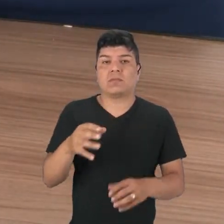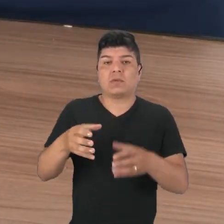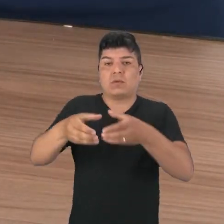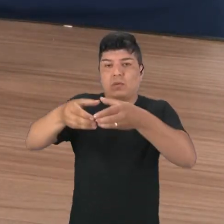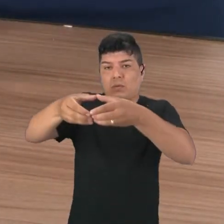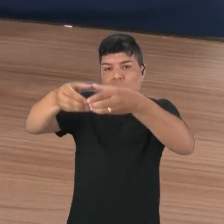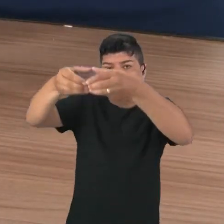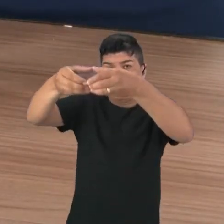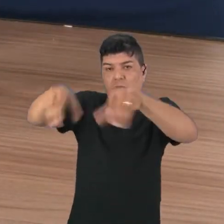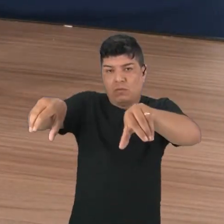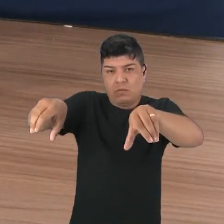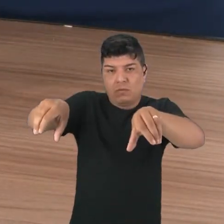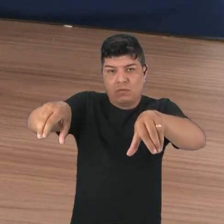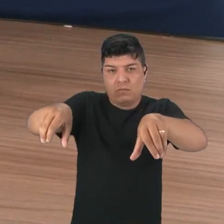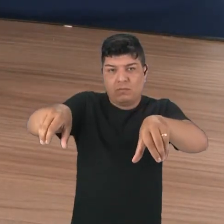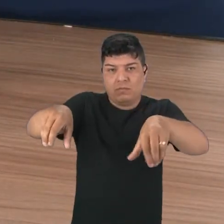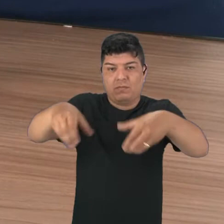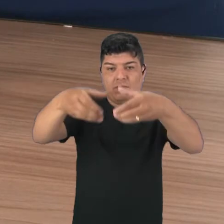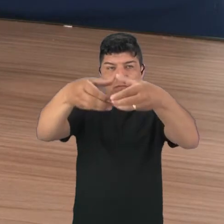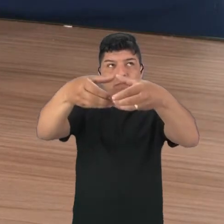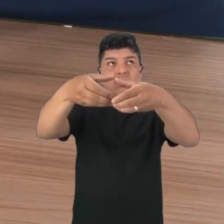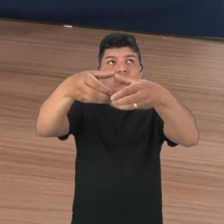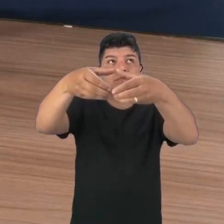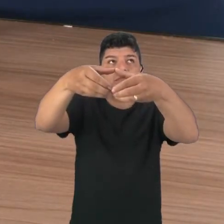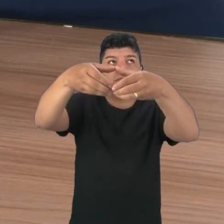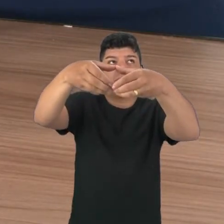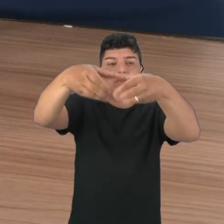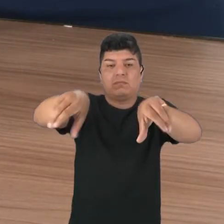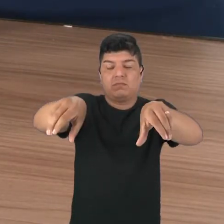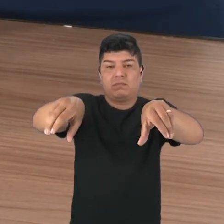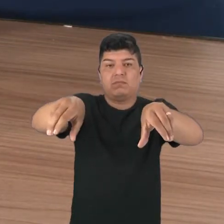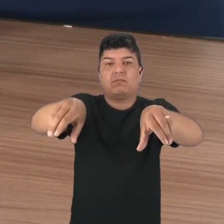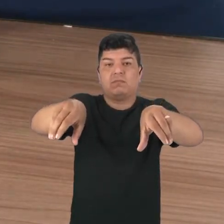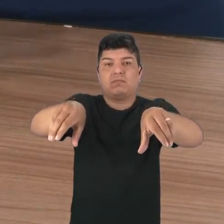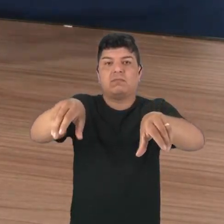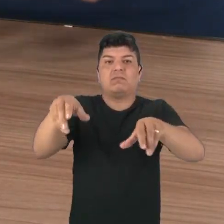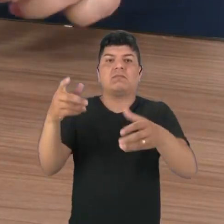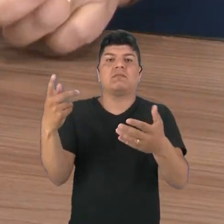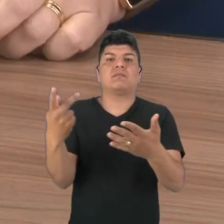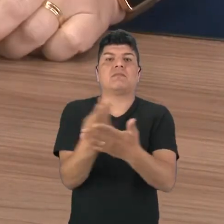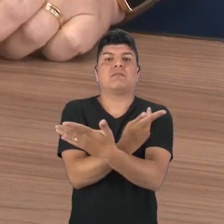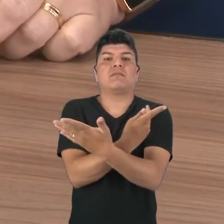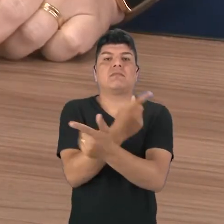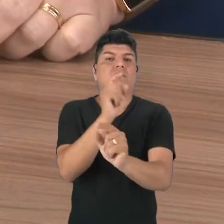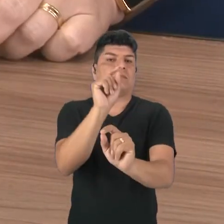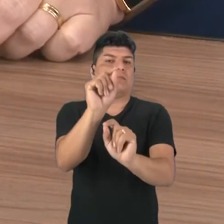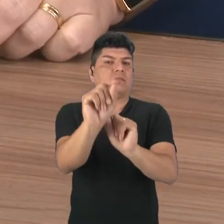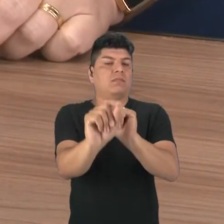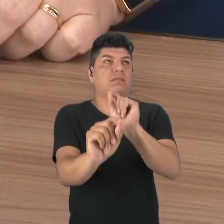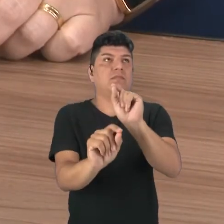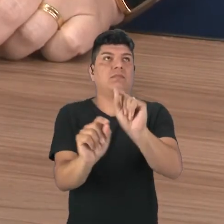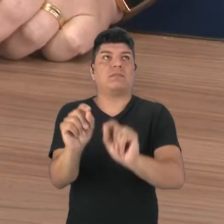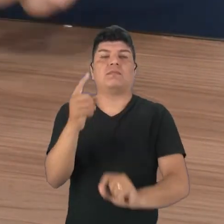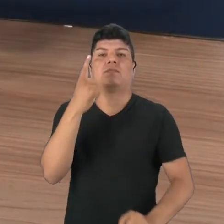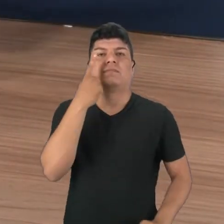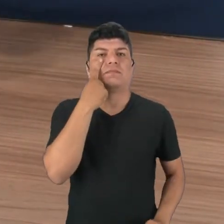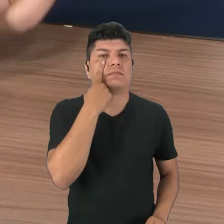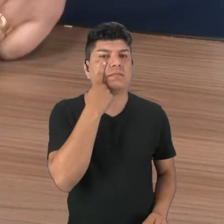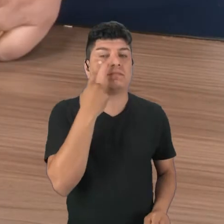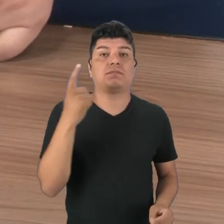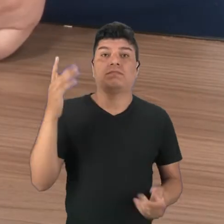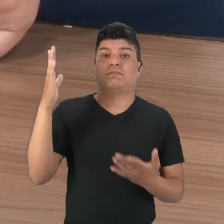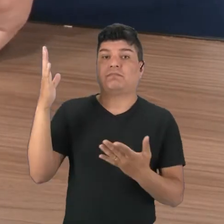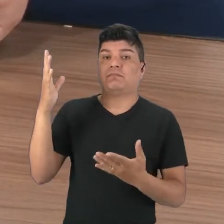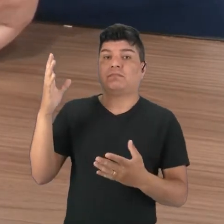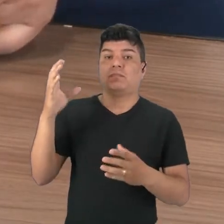ovo e nós colocarmos ele dentro dessa água que está pura, o que vai acontecer? Observaram?